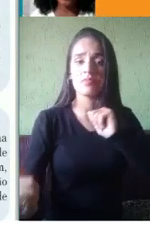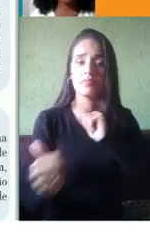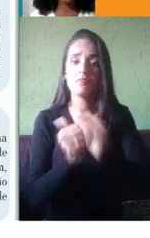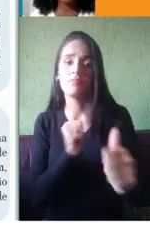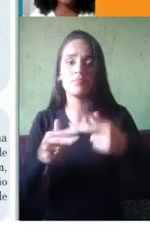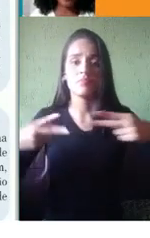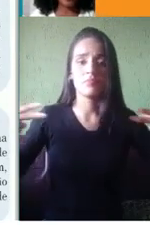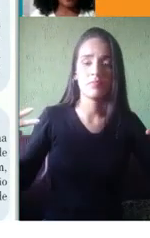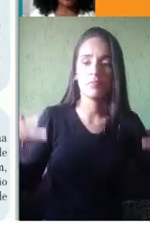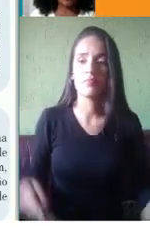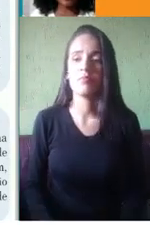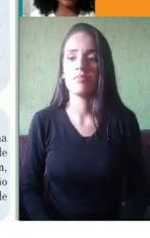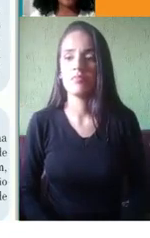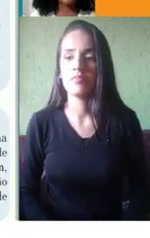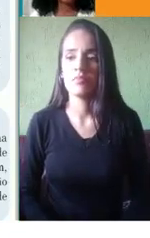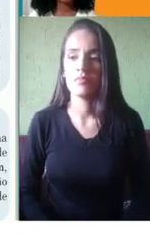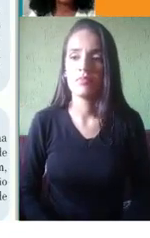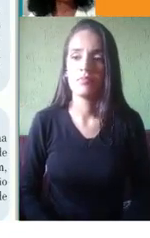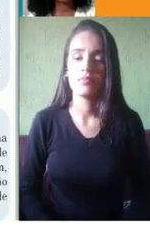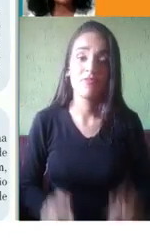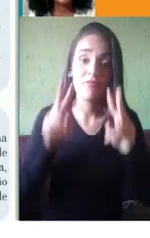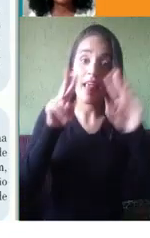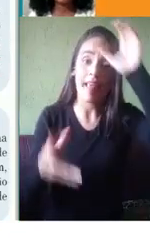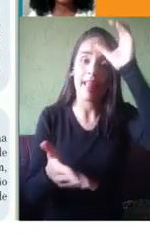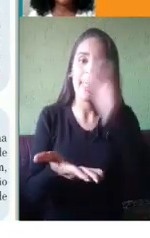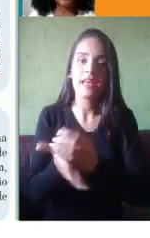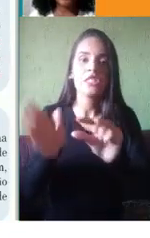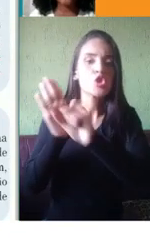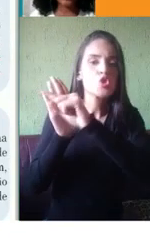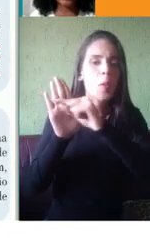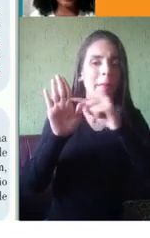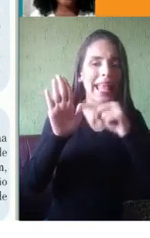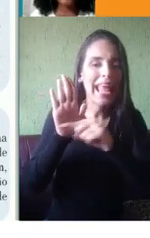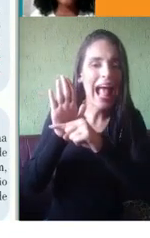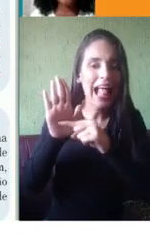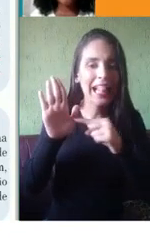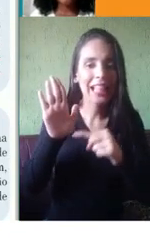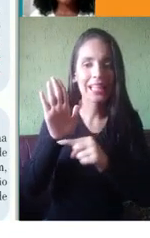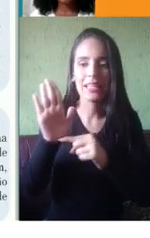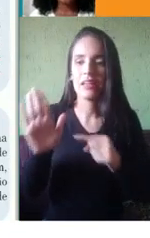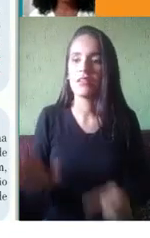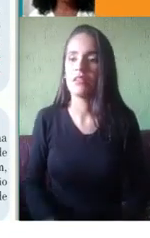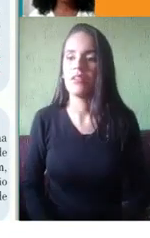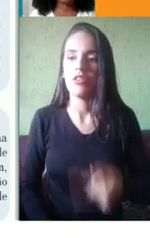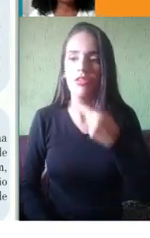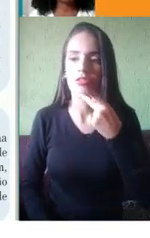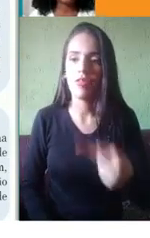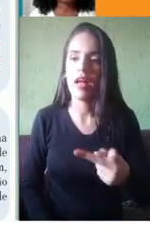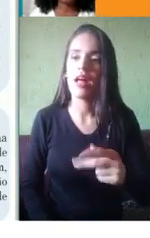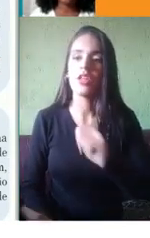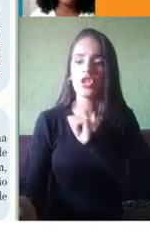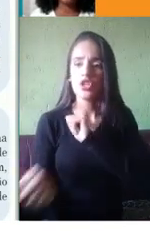esporte. Nós vamos focar na introdução apenas na parte da tese, que apareceu sublinhada ali. Diz que para